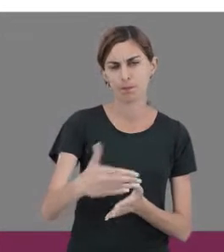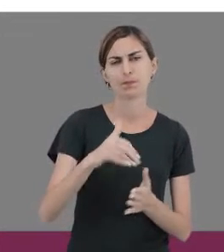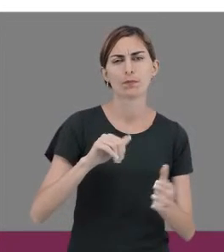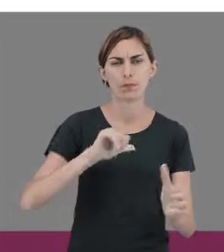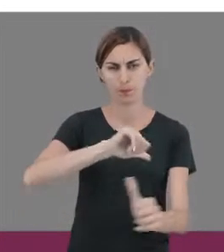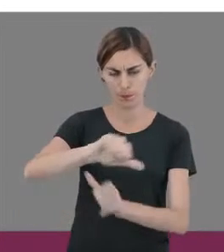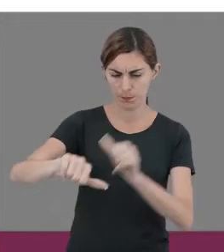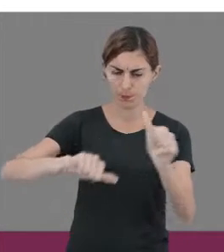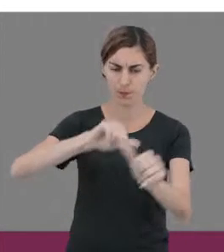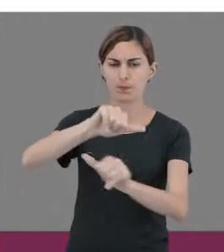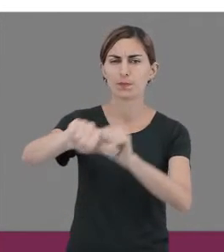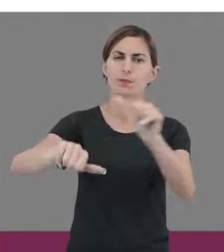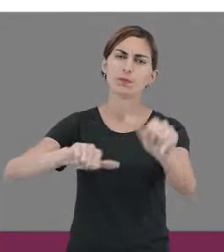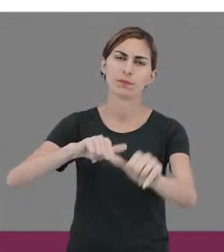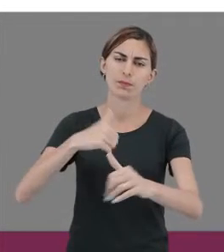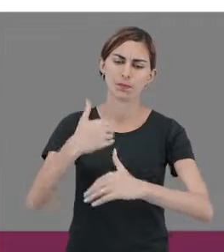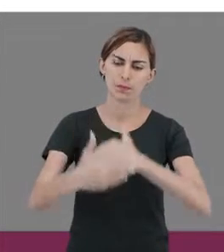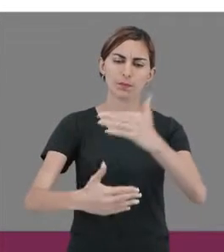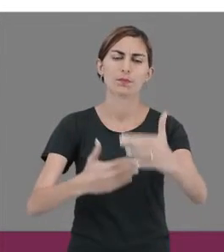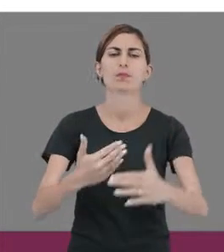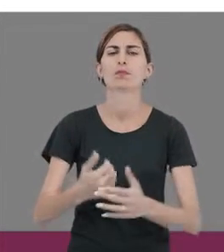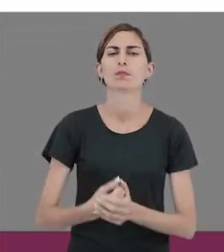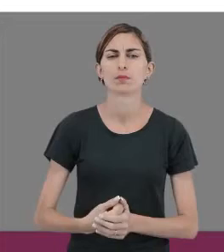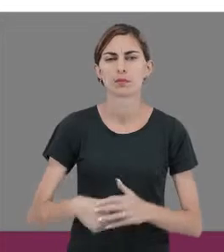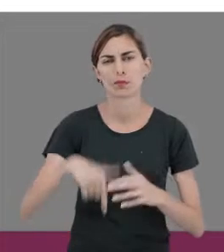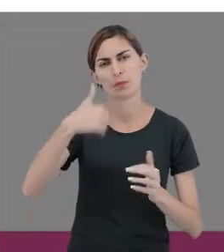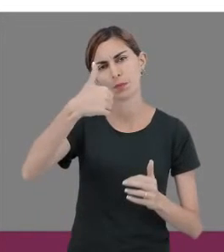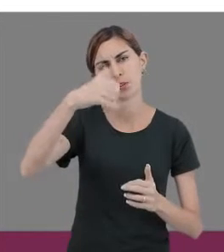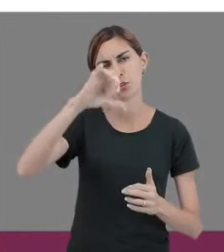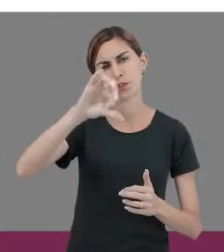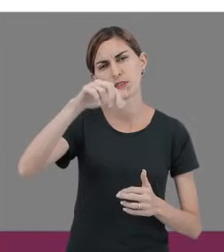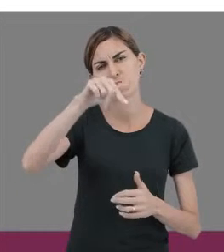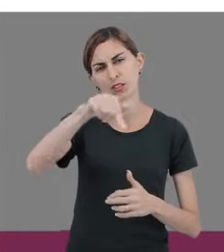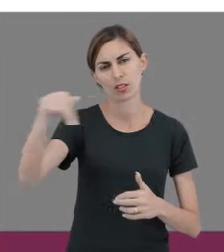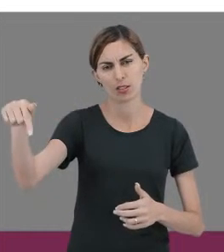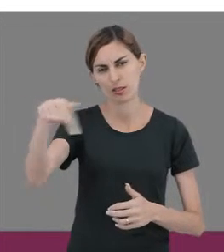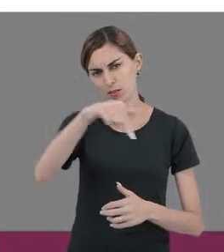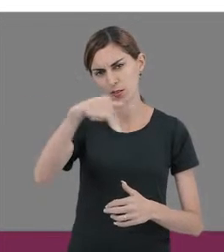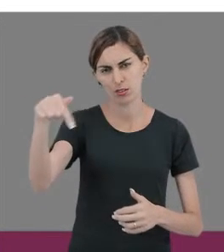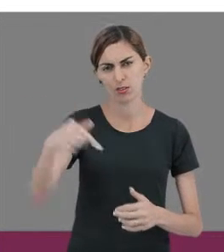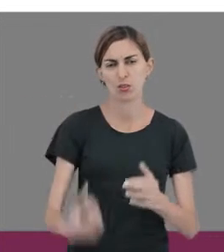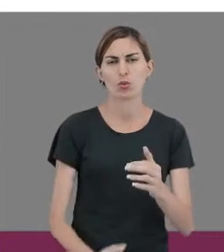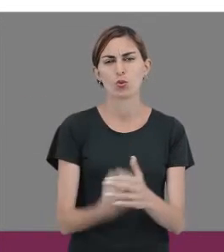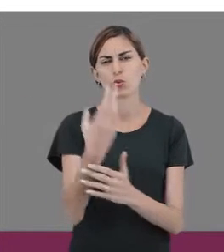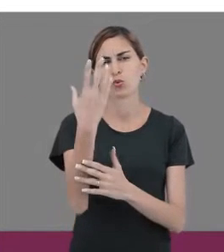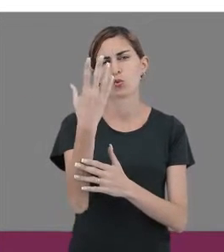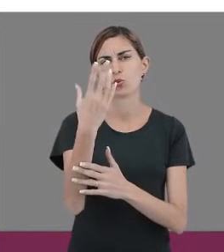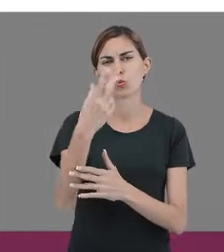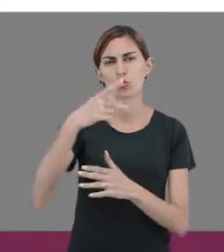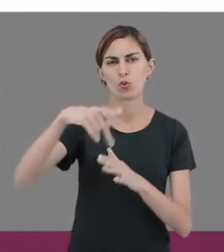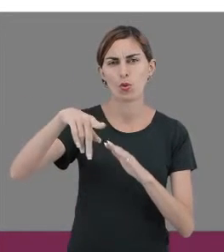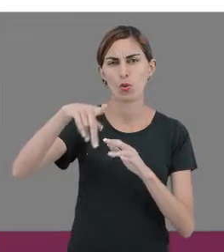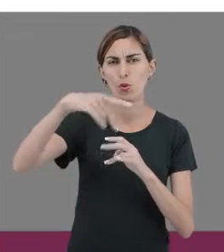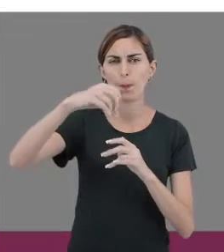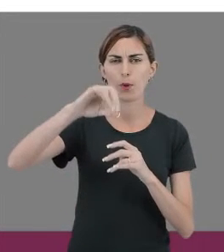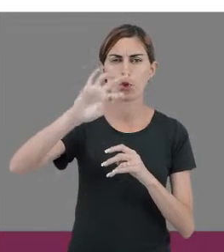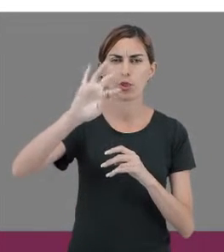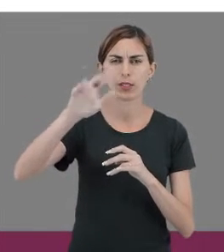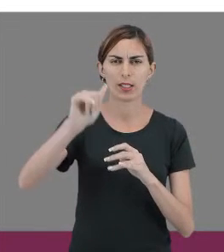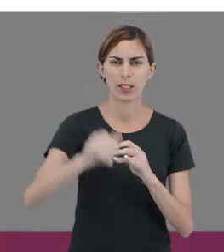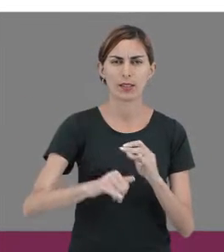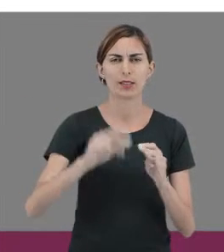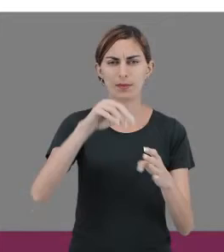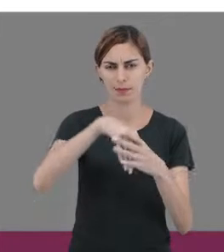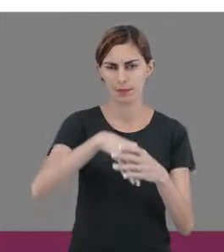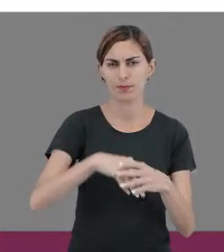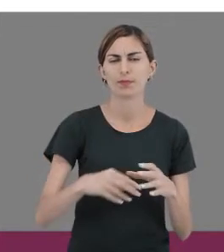grandes transformações durante o percurso. Em 1977, surge a Portaria